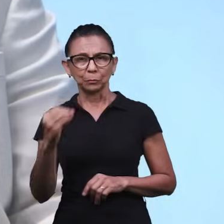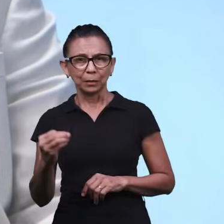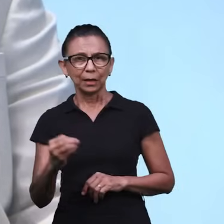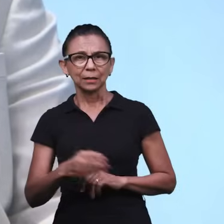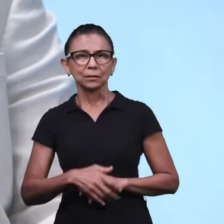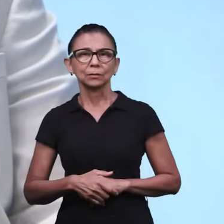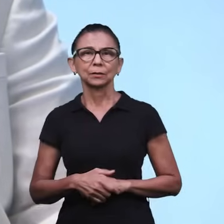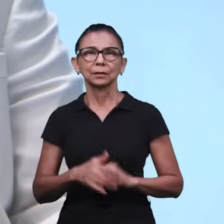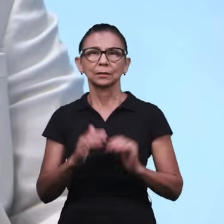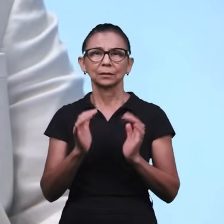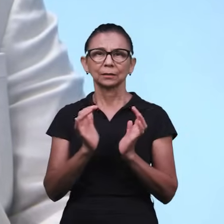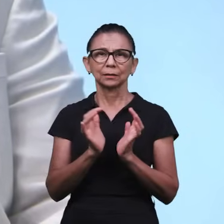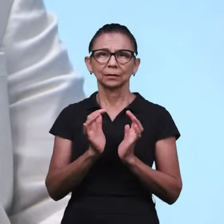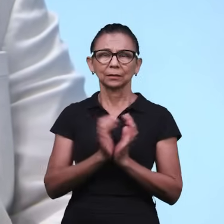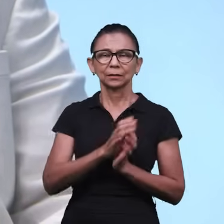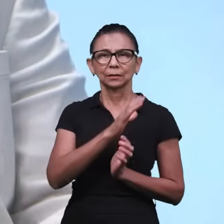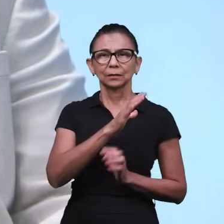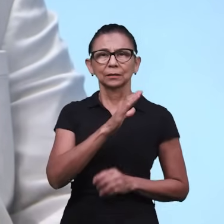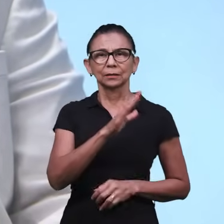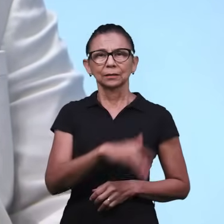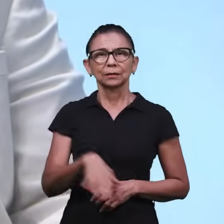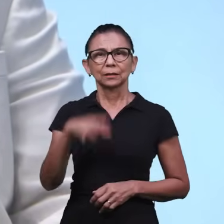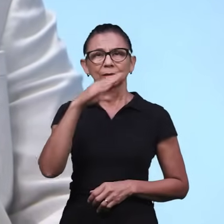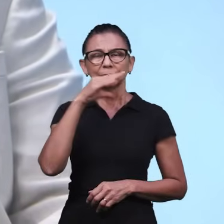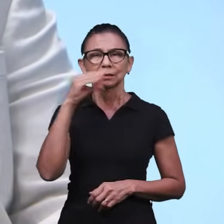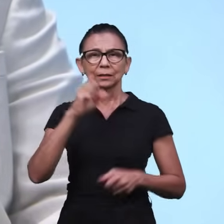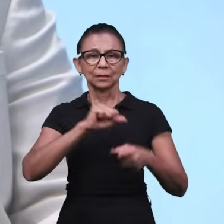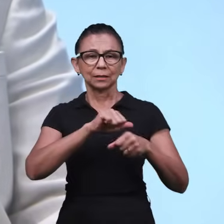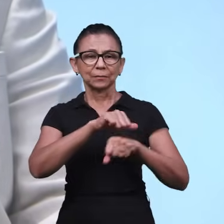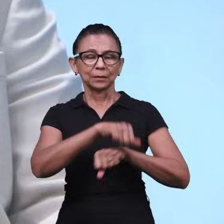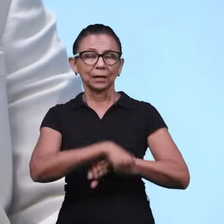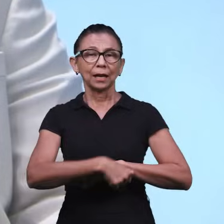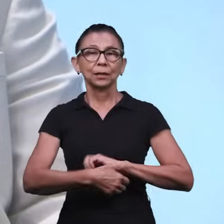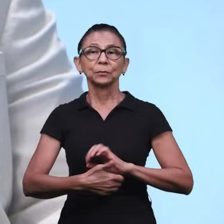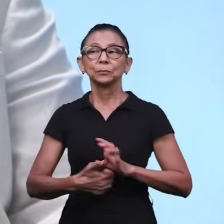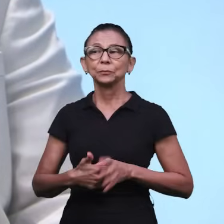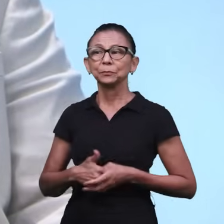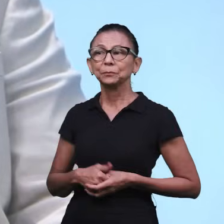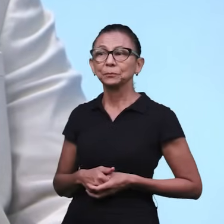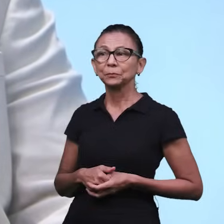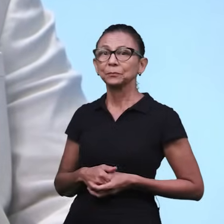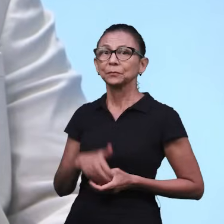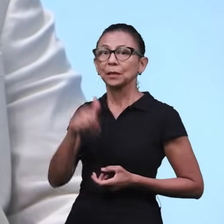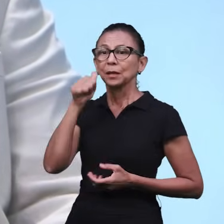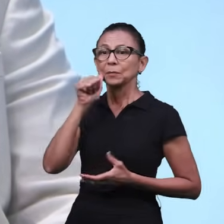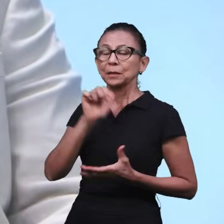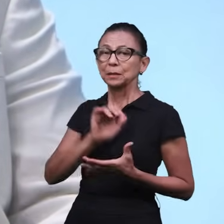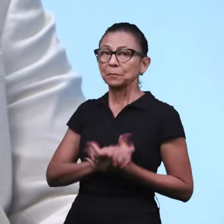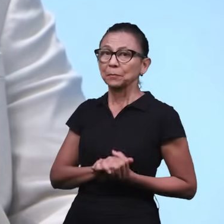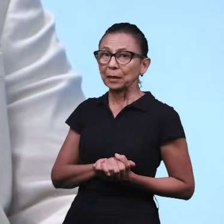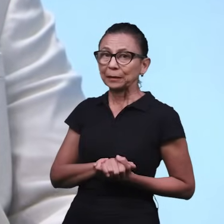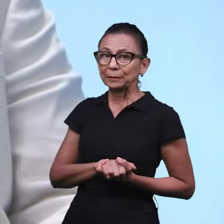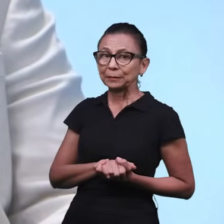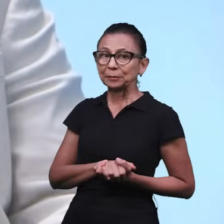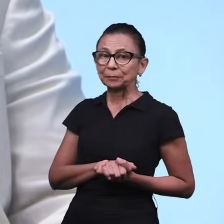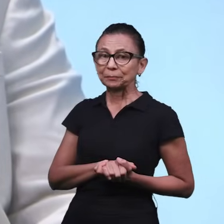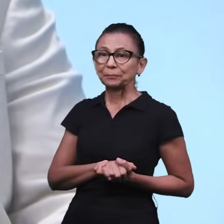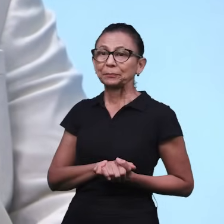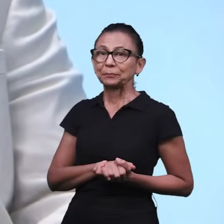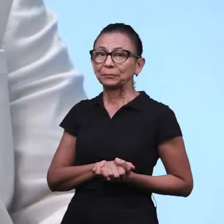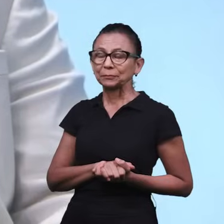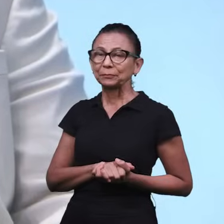completar 4 anos. A minha esposa foi escalada para dar aula. E a gente pensou, Senhor, misericórdia, agora, como é que vai